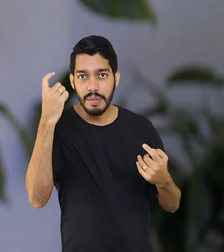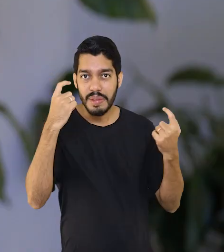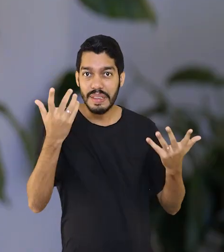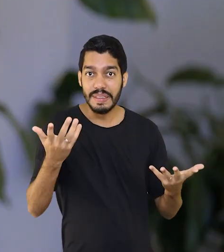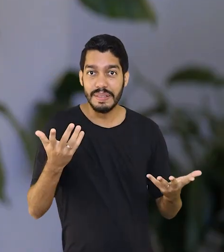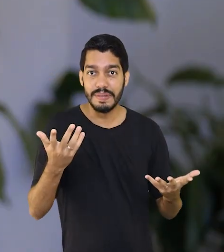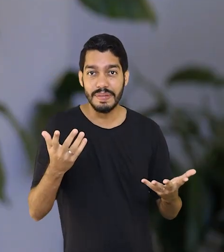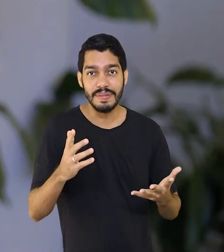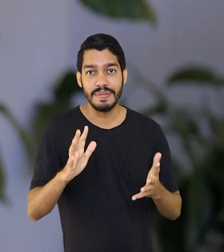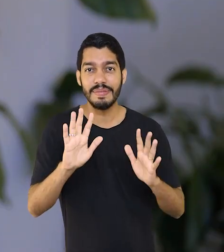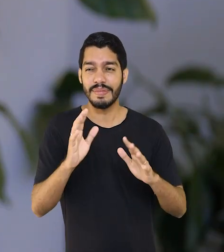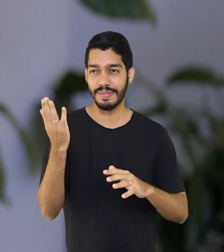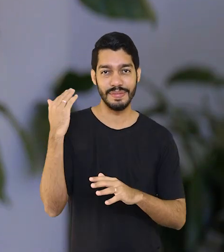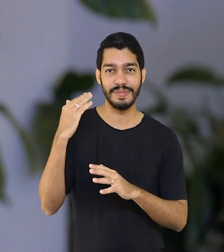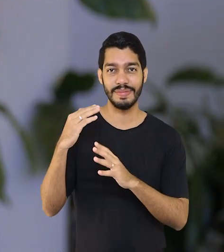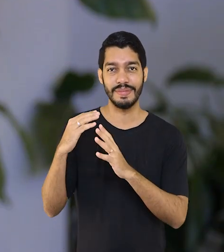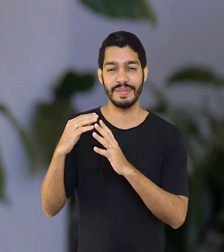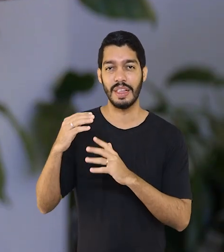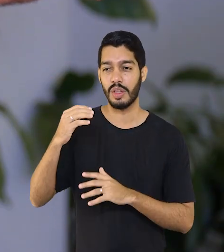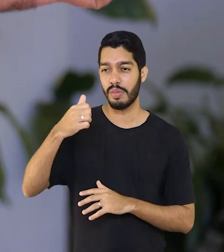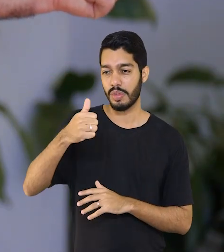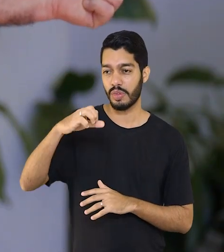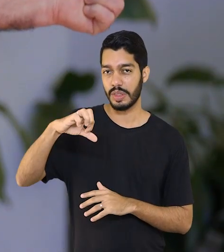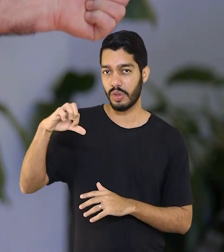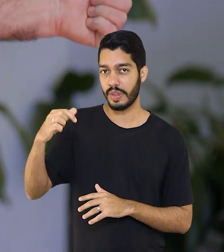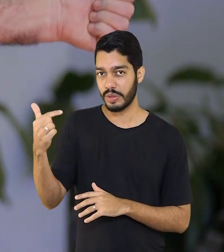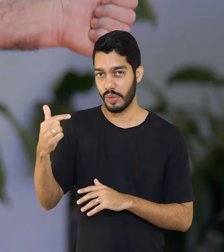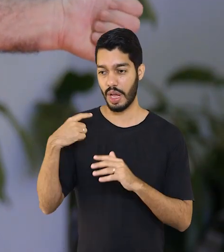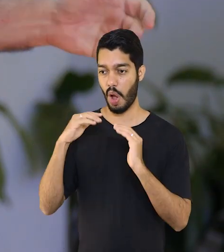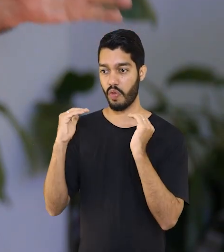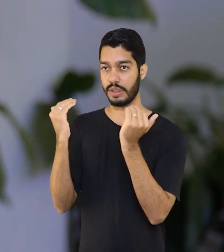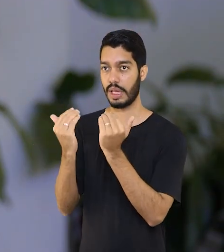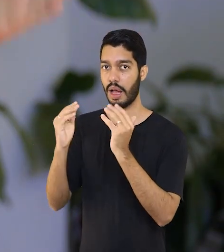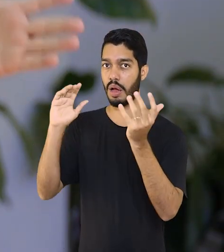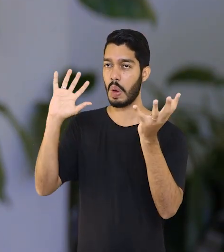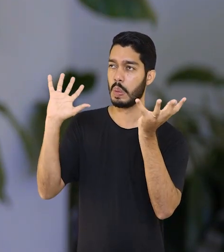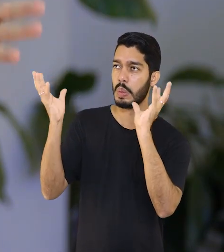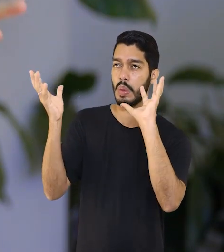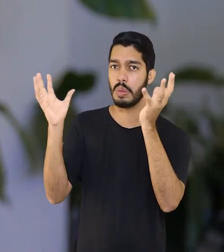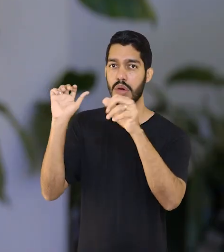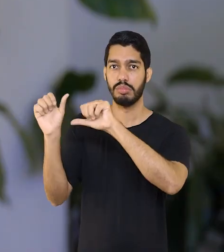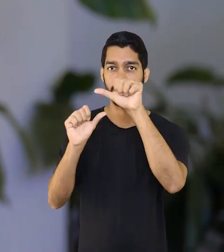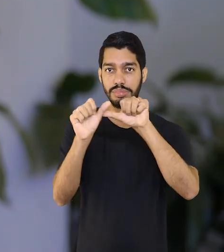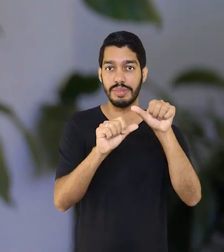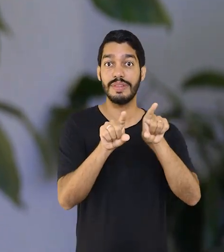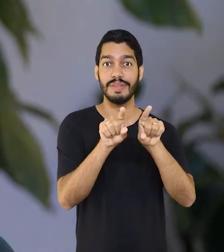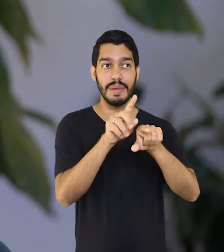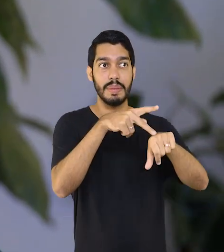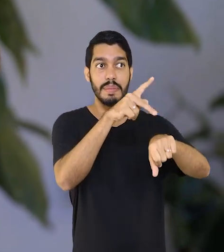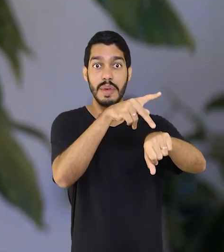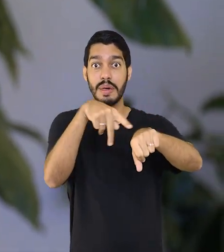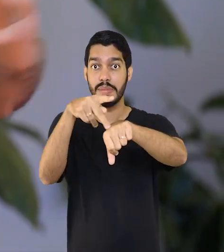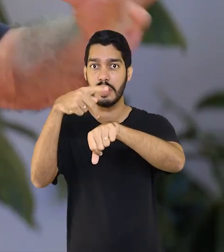Mas, quando em 92 a Convenção Quadro de Mudança do Clima, e daí em diante as conferências das partes